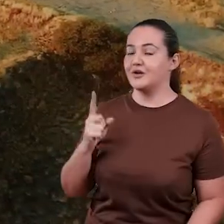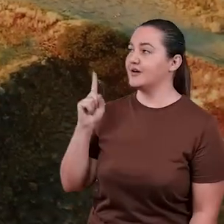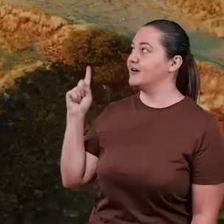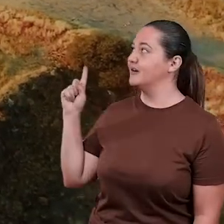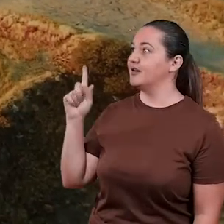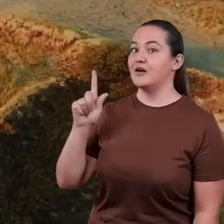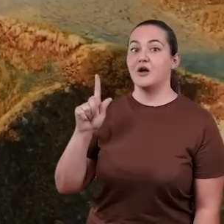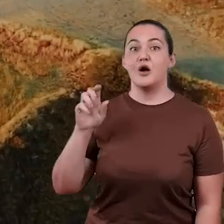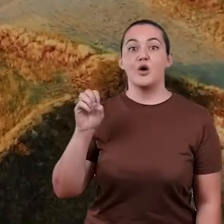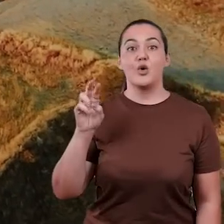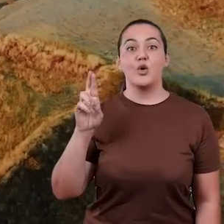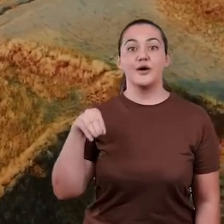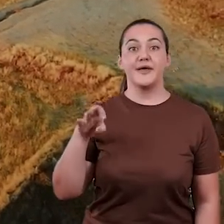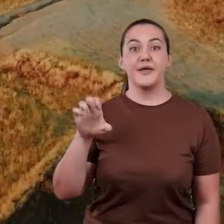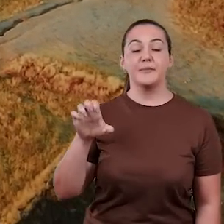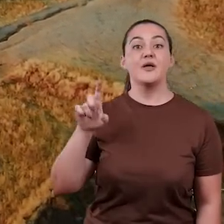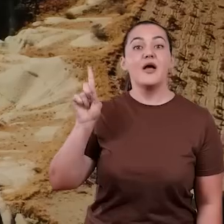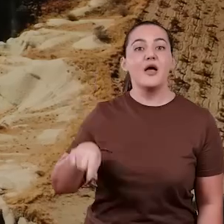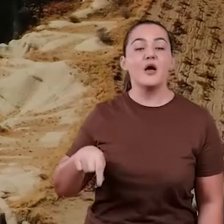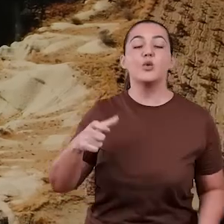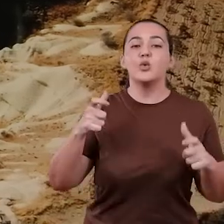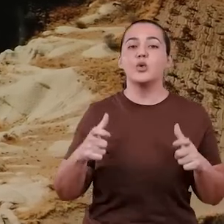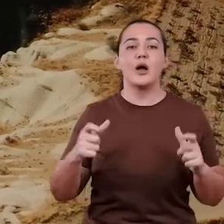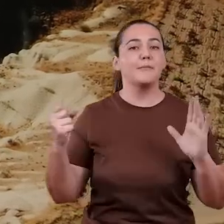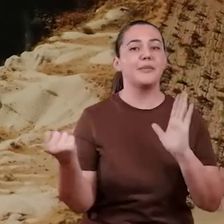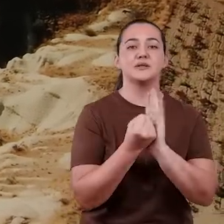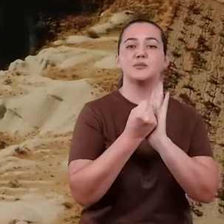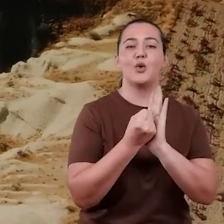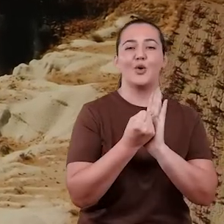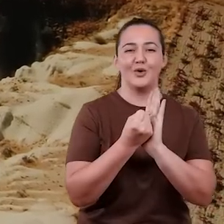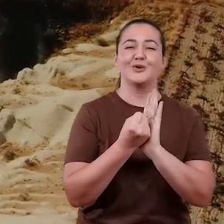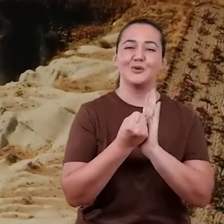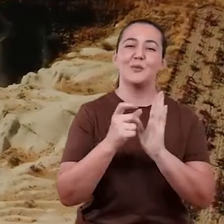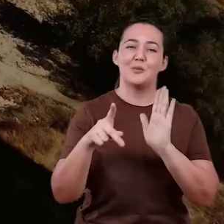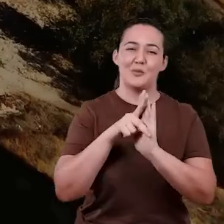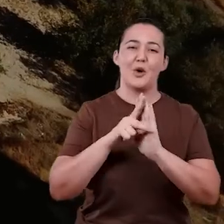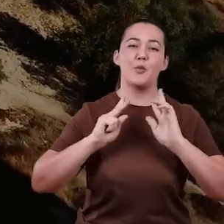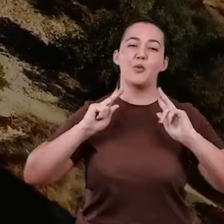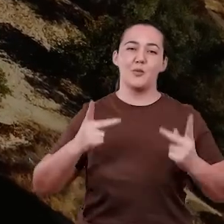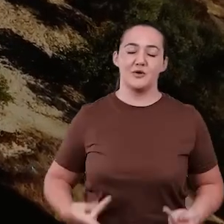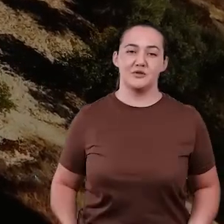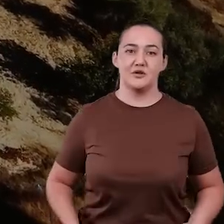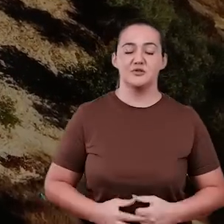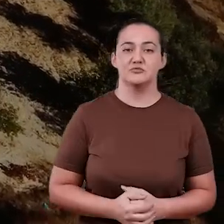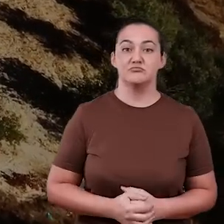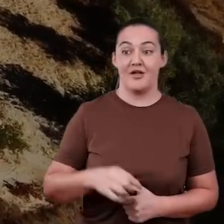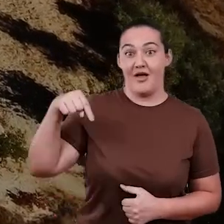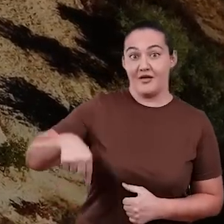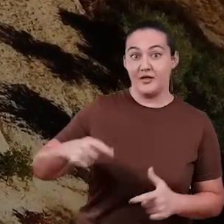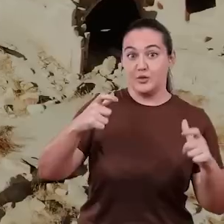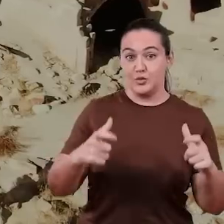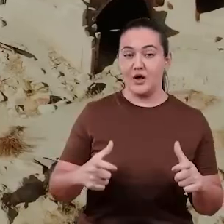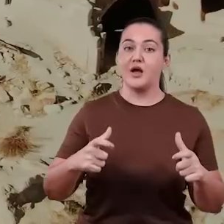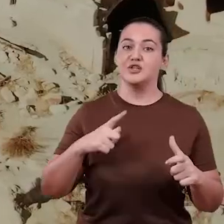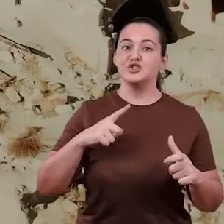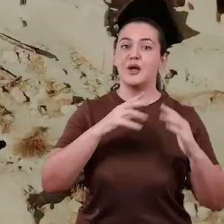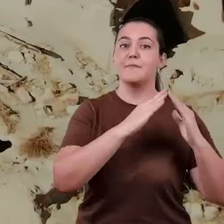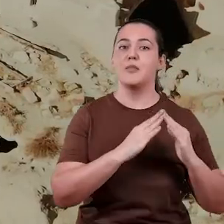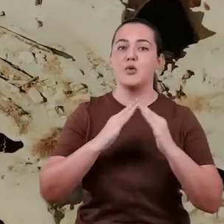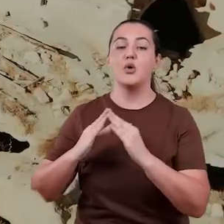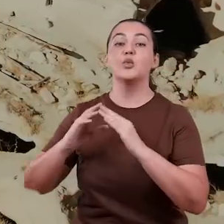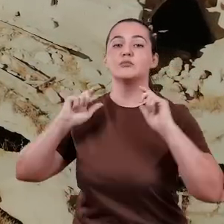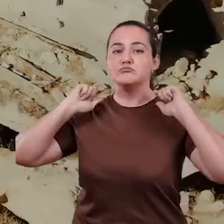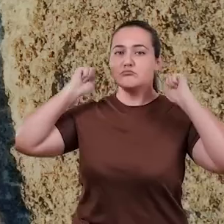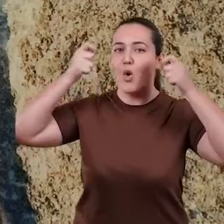veio até as ruínas de Goreme, que aliás é um patrimônio da humanidade de acordo com a Unesco. E aqui viveram monges cristãos da